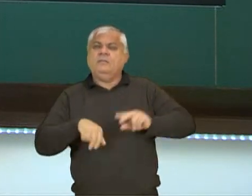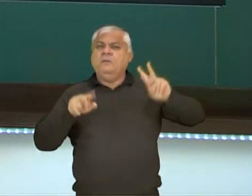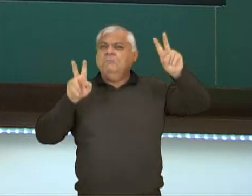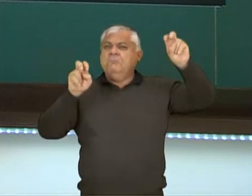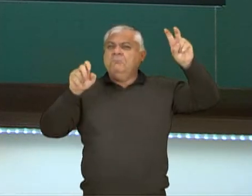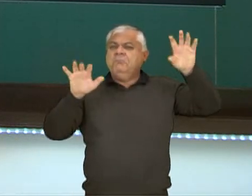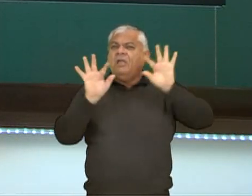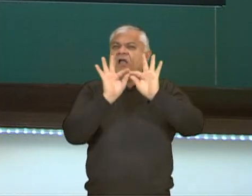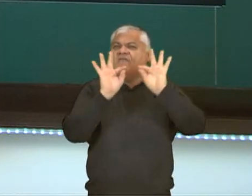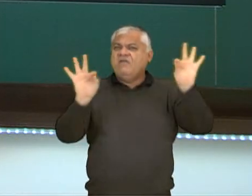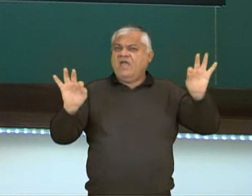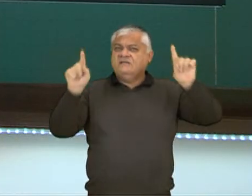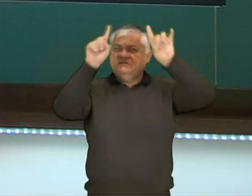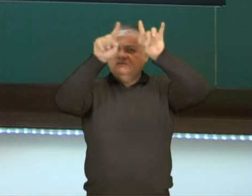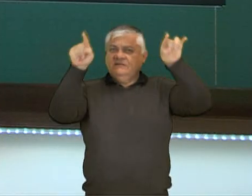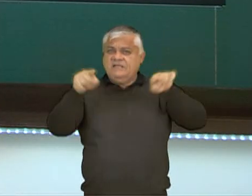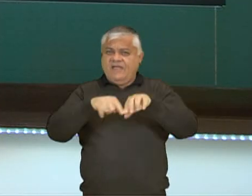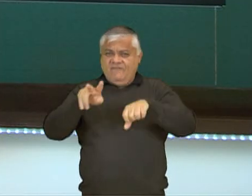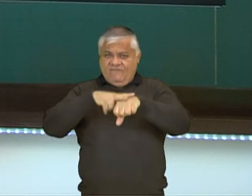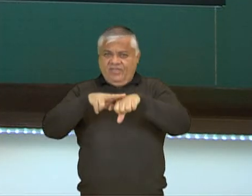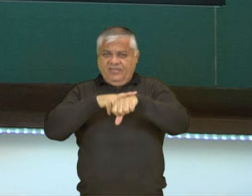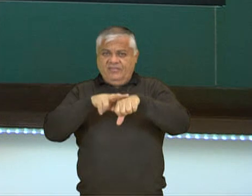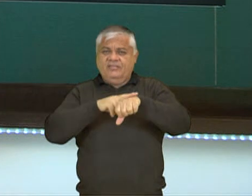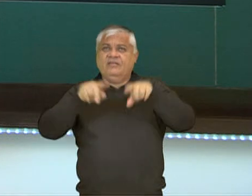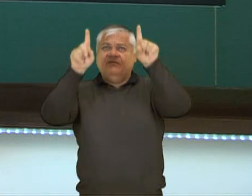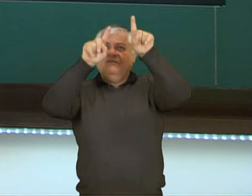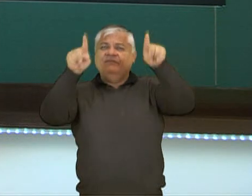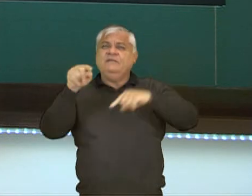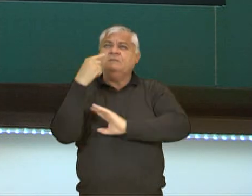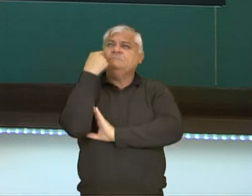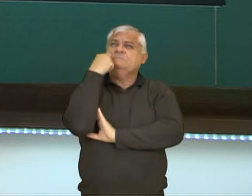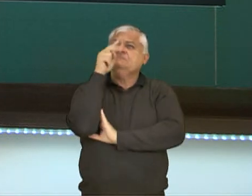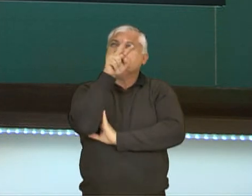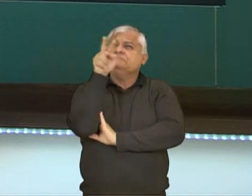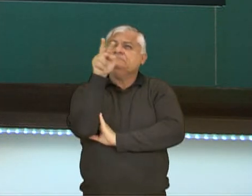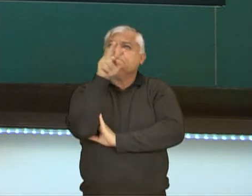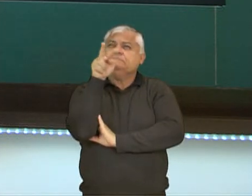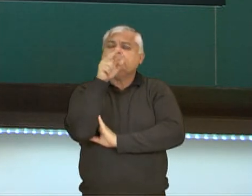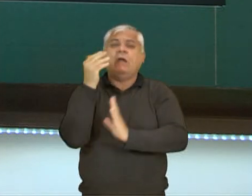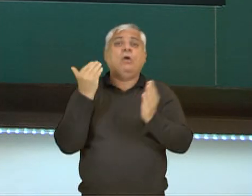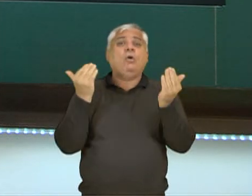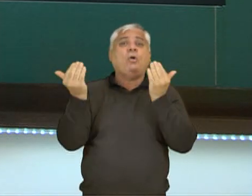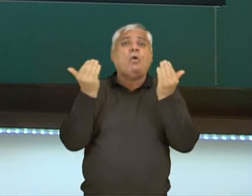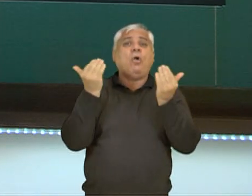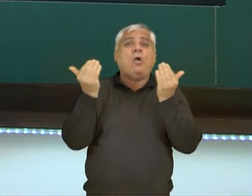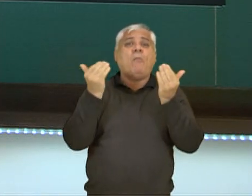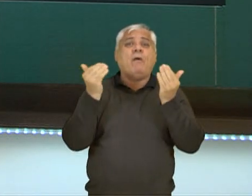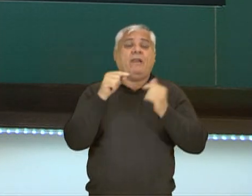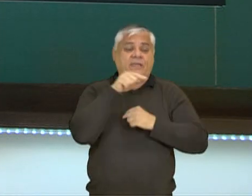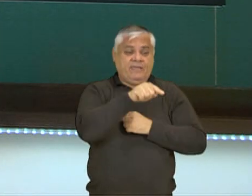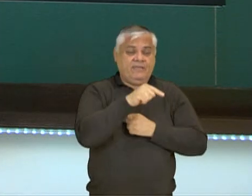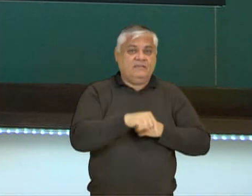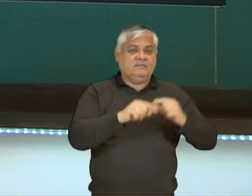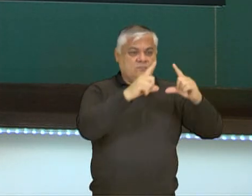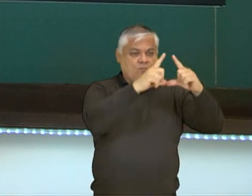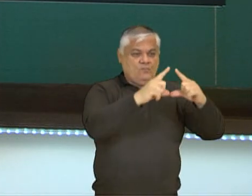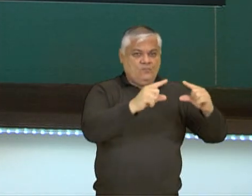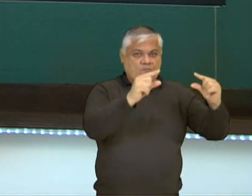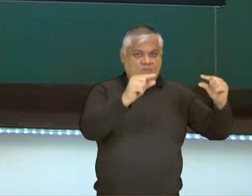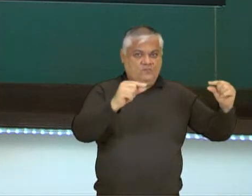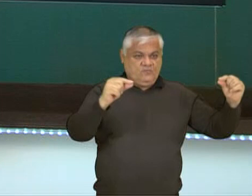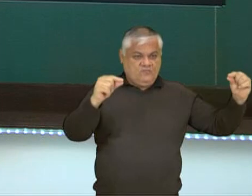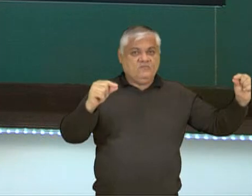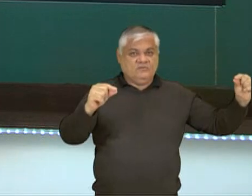que está aqui no quadro verde. E você vai comparar os dois modos de vida dos nematódeos com